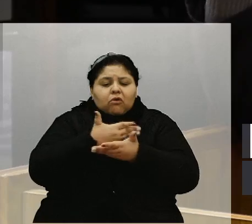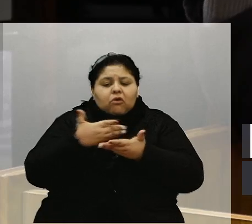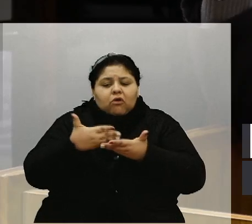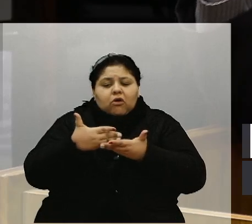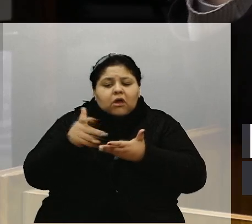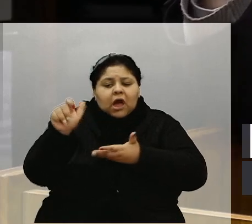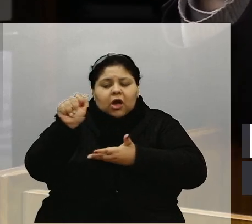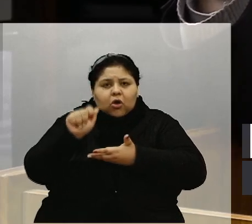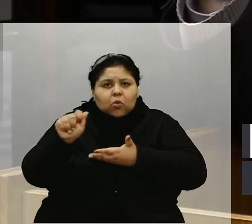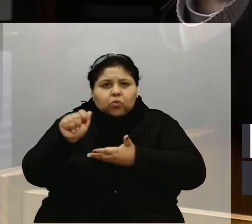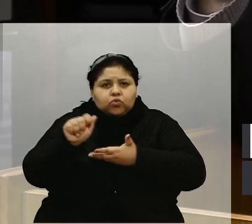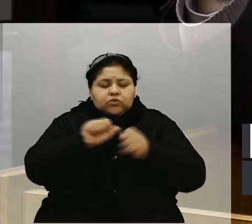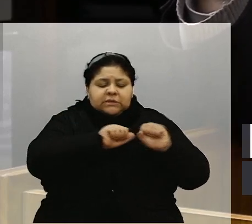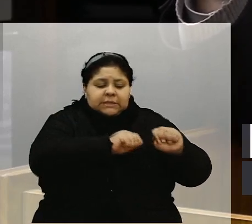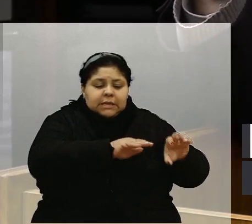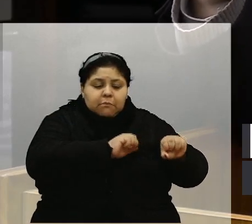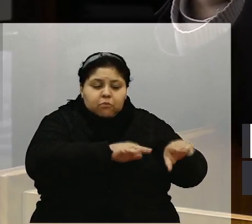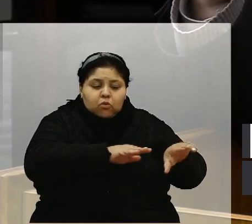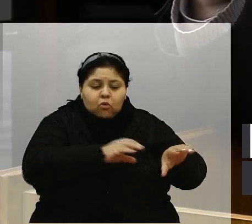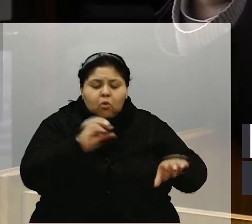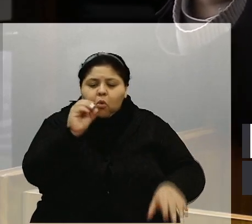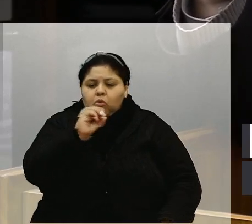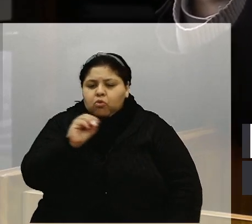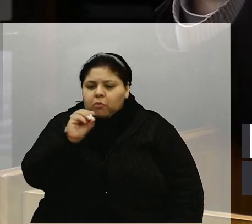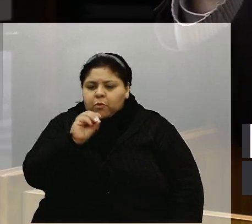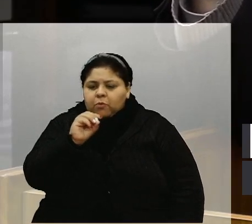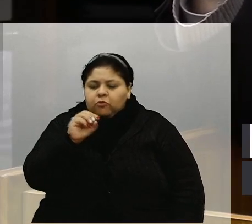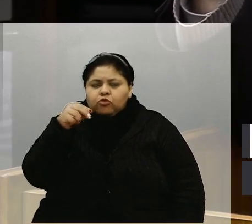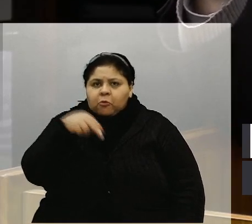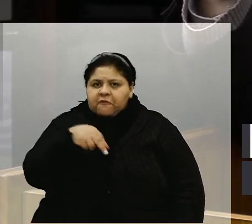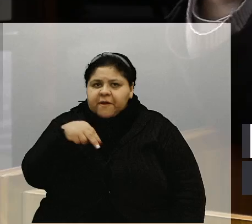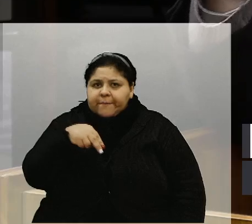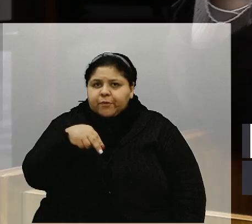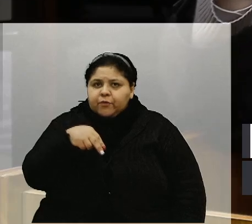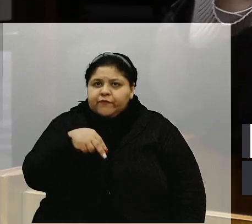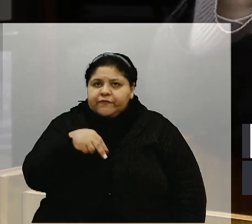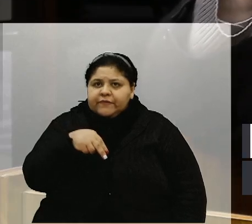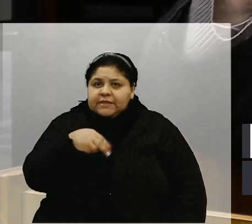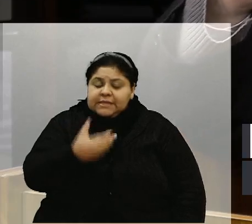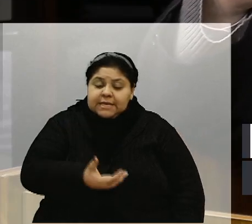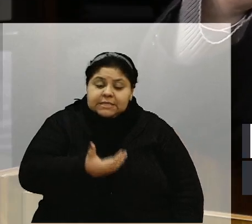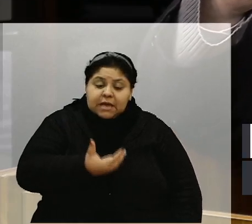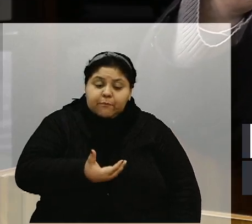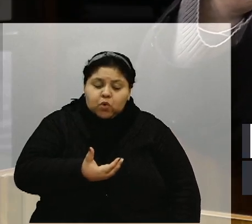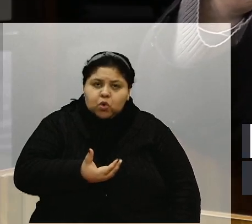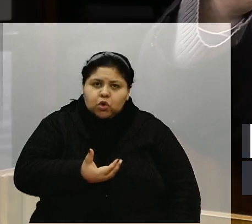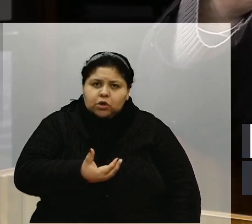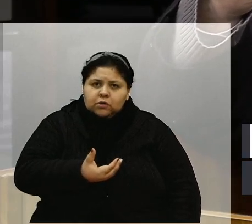agosto, setembro, outubro, novembro, dezembro.